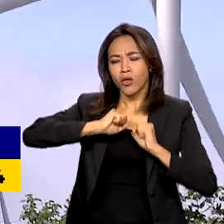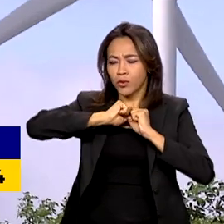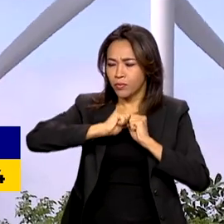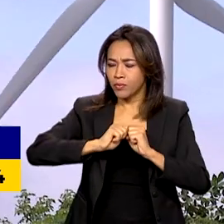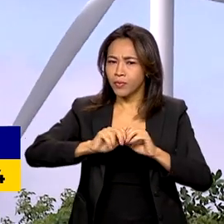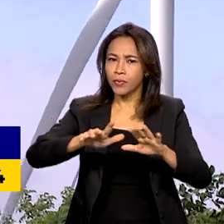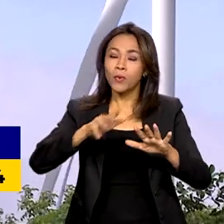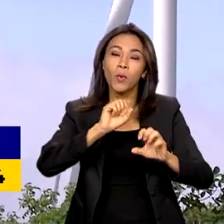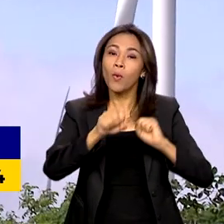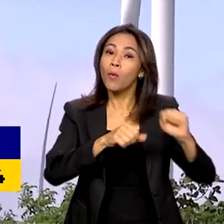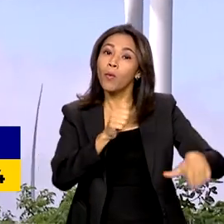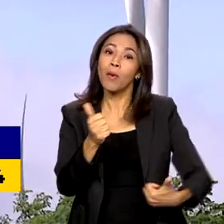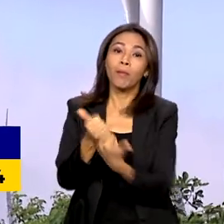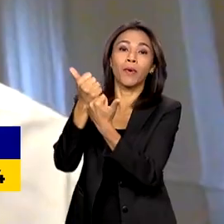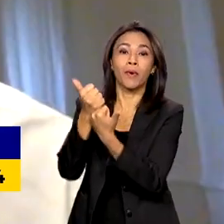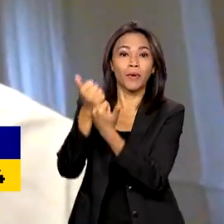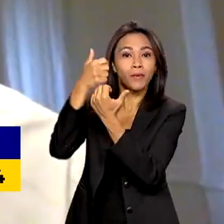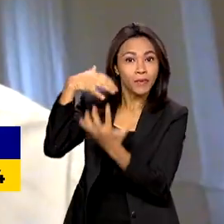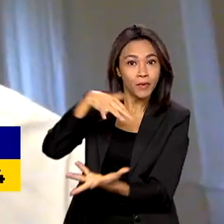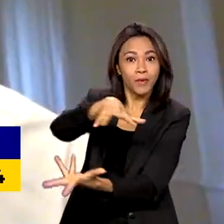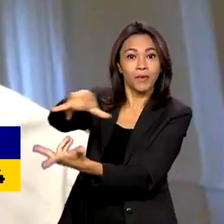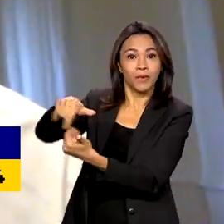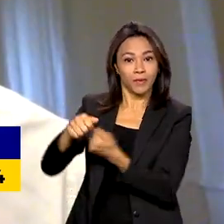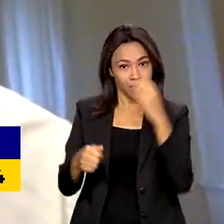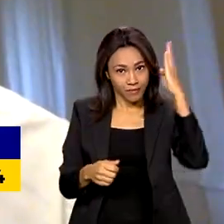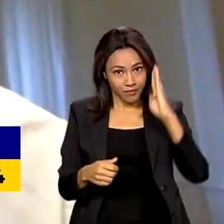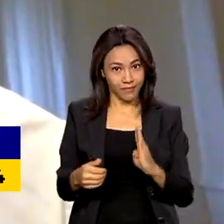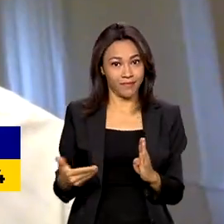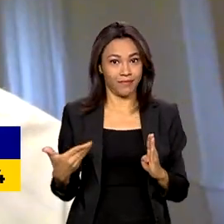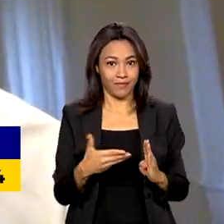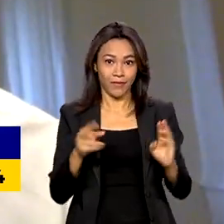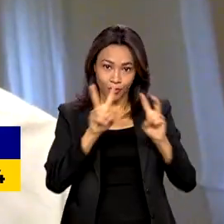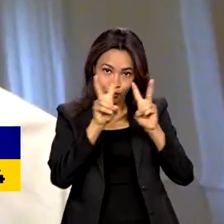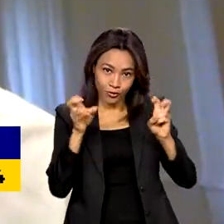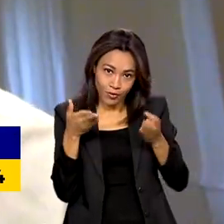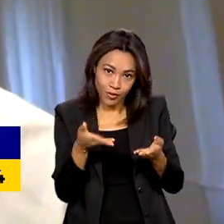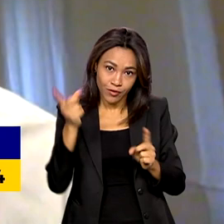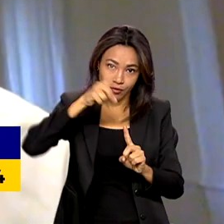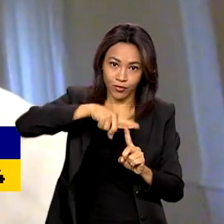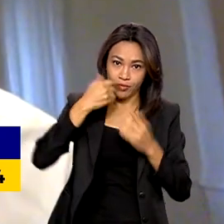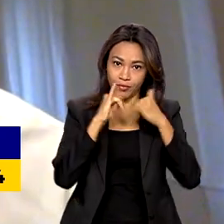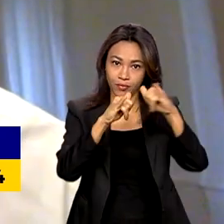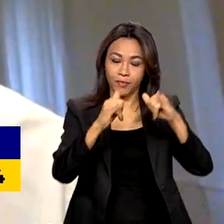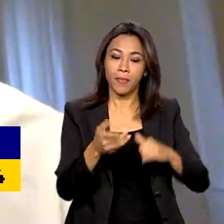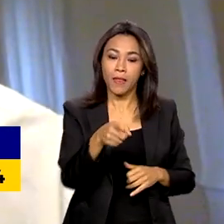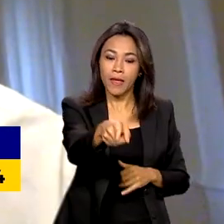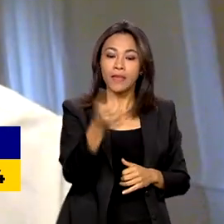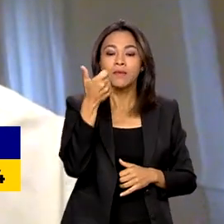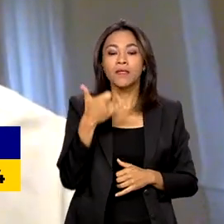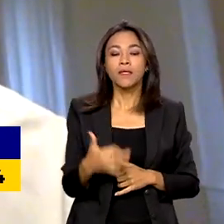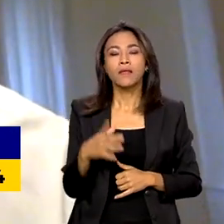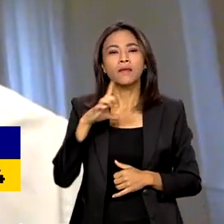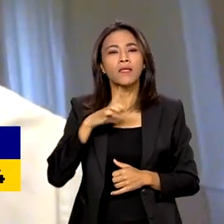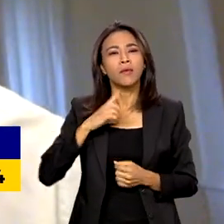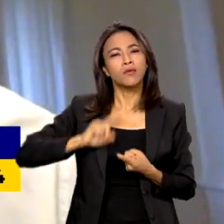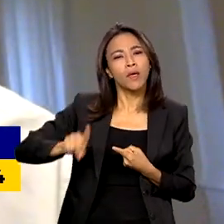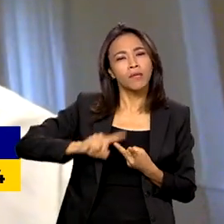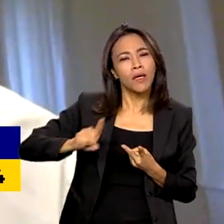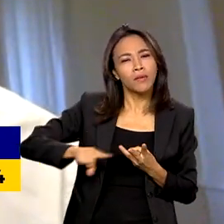de cooperação para o mundo. Estamos com grandes esforços fazendo uma série